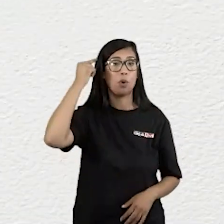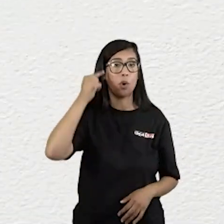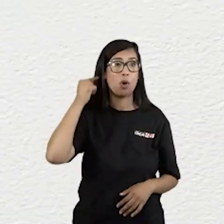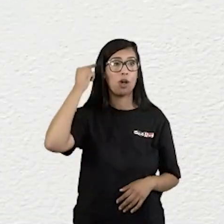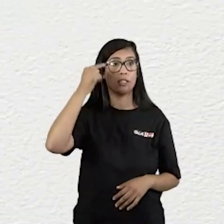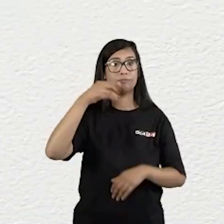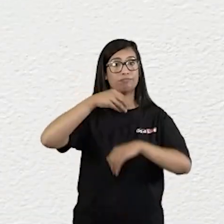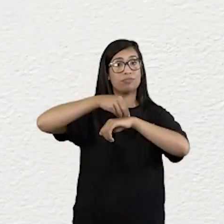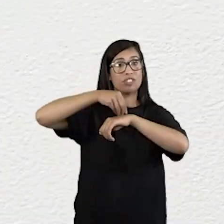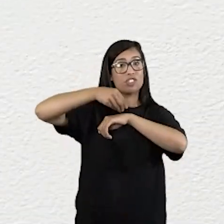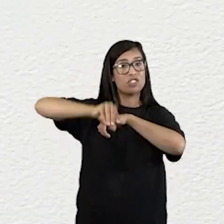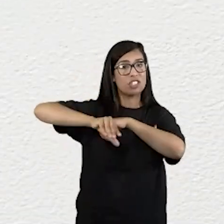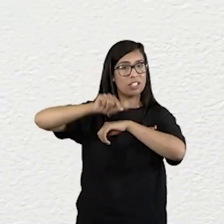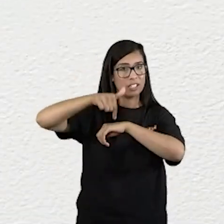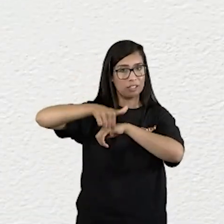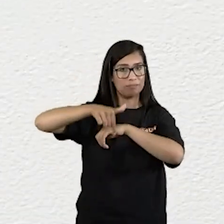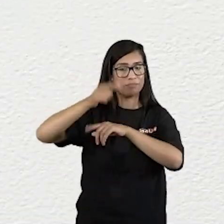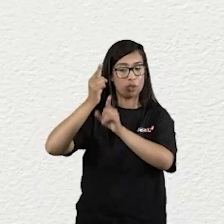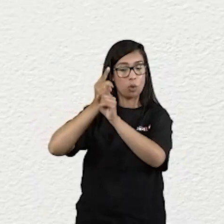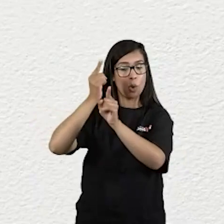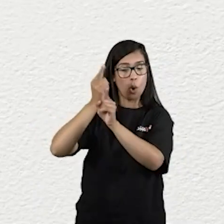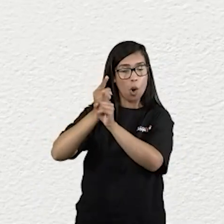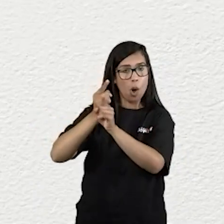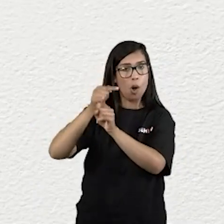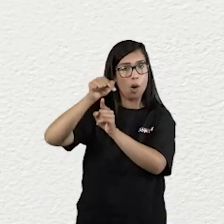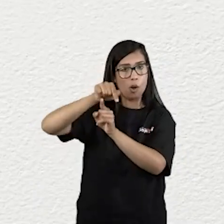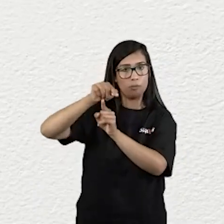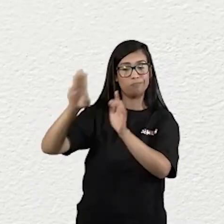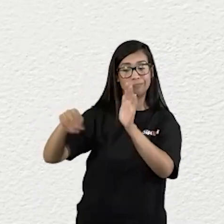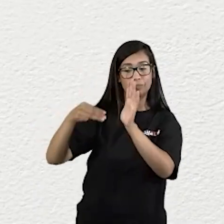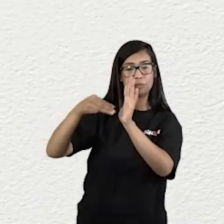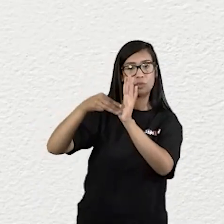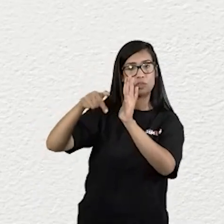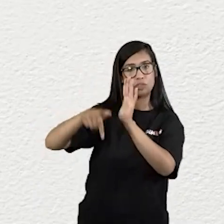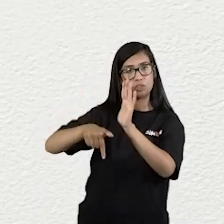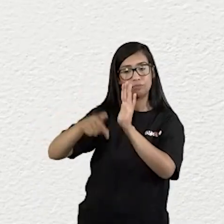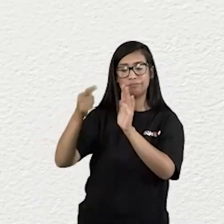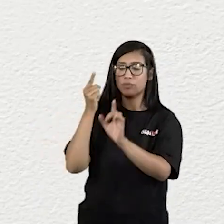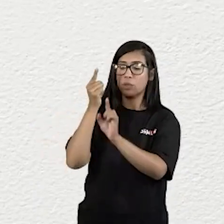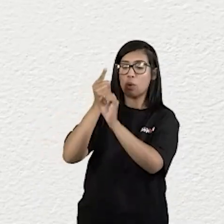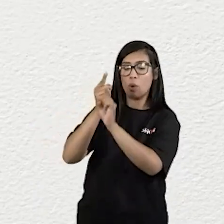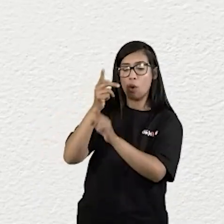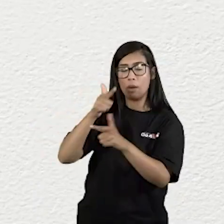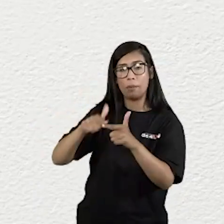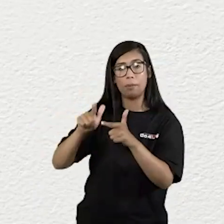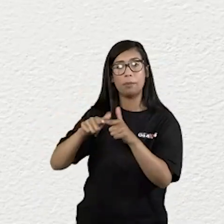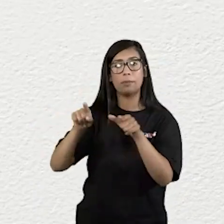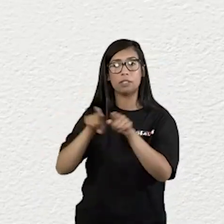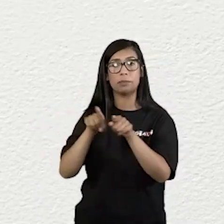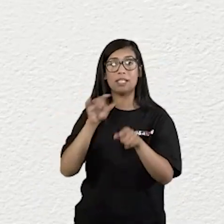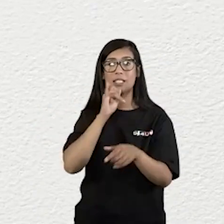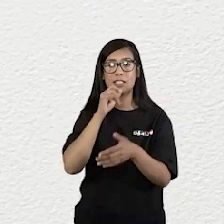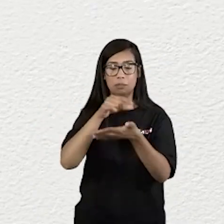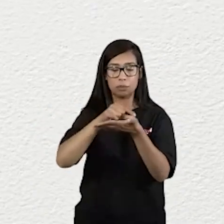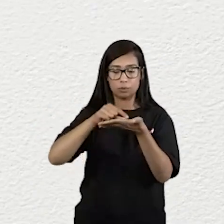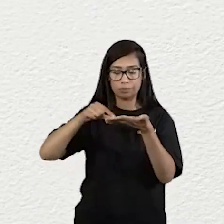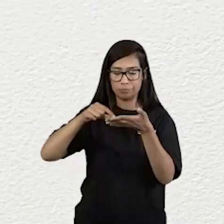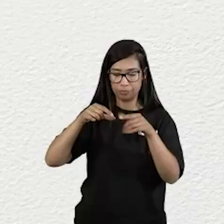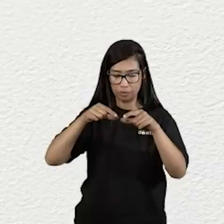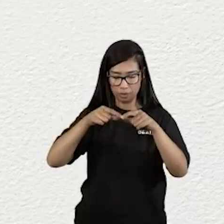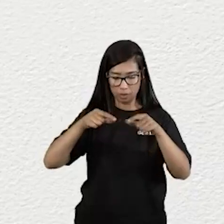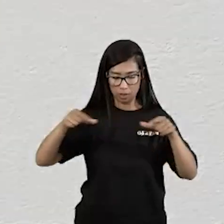tratamento é a presença do bacilo. Seguindo na nossa leitura de lâmina, nós